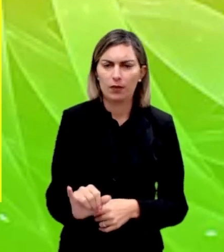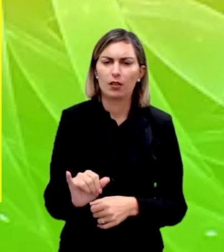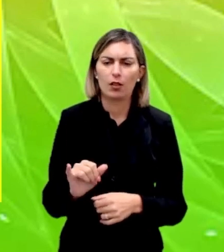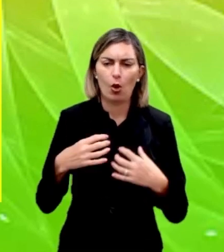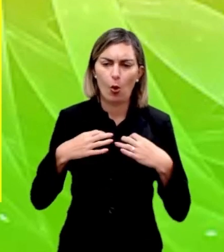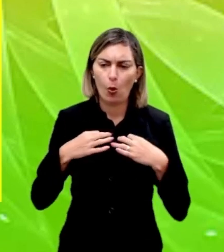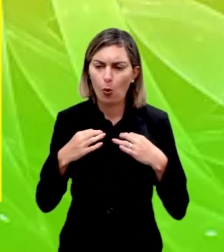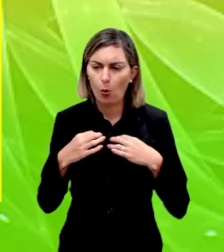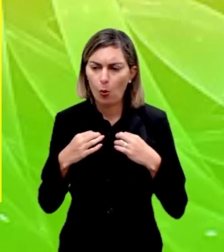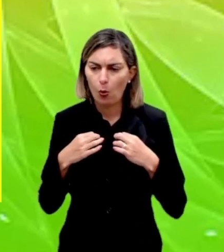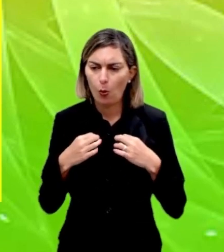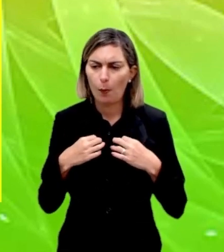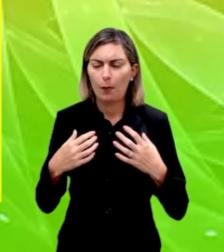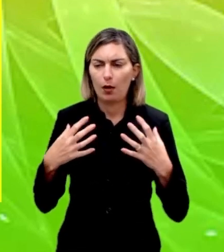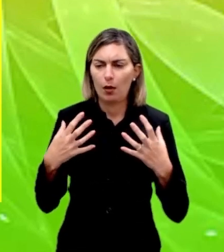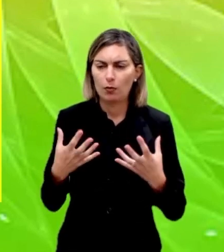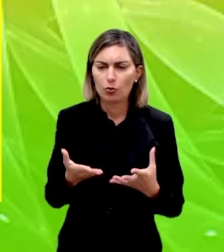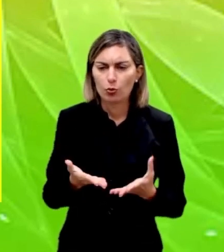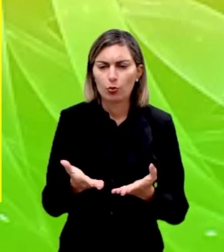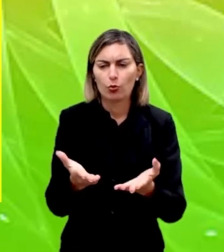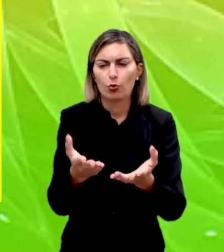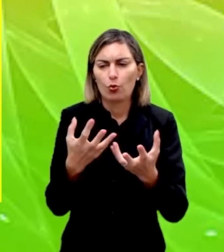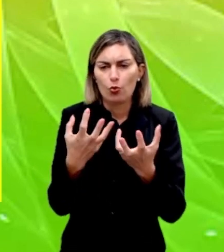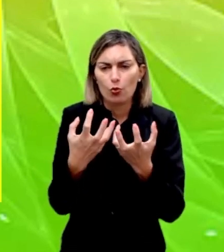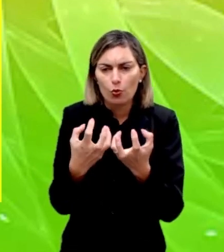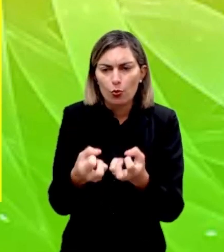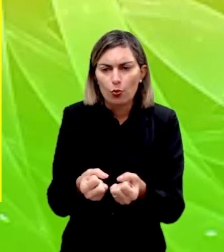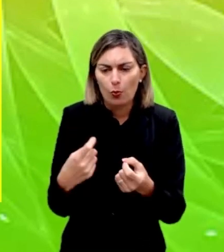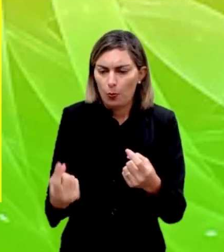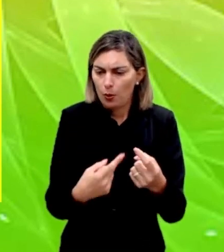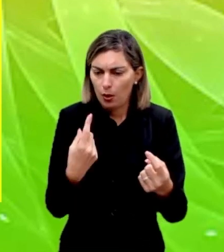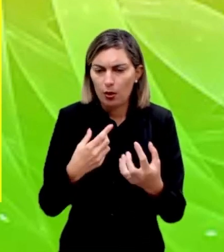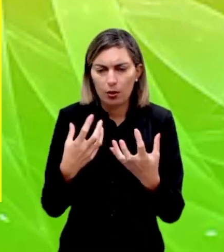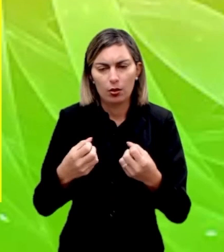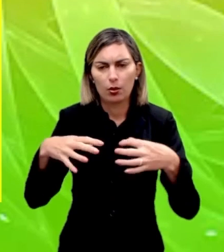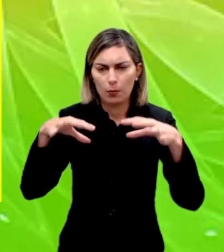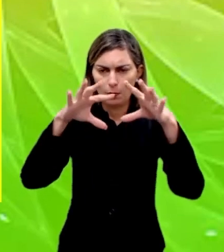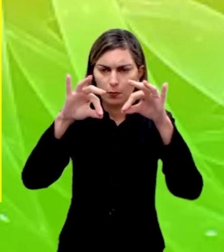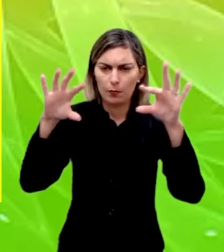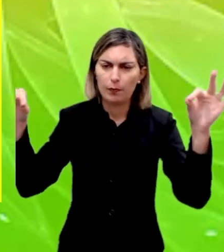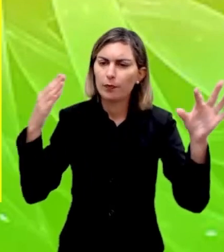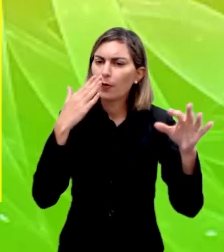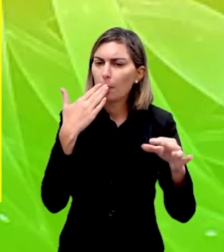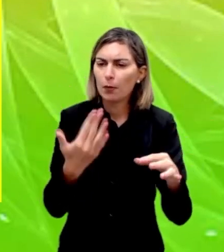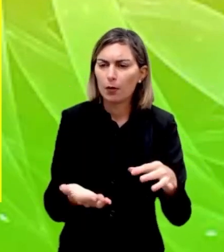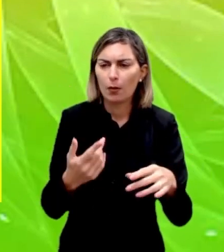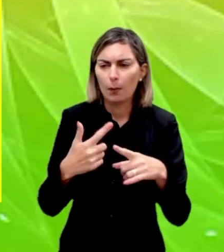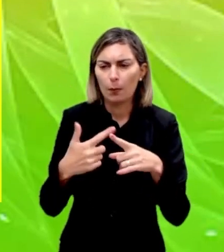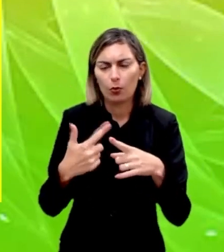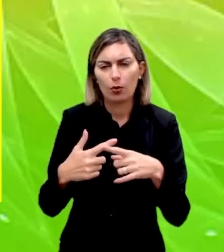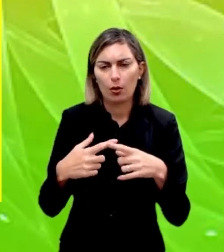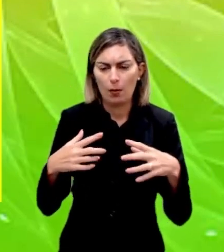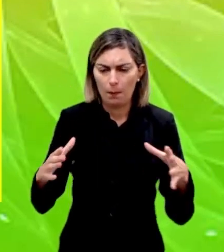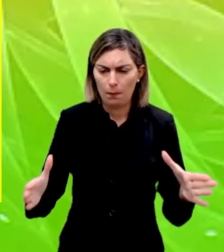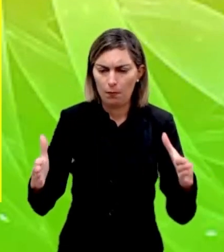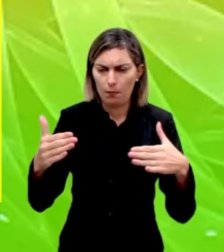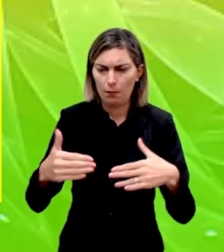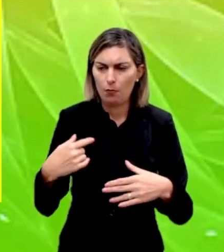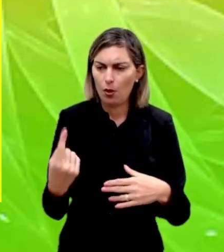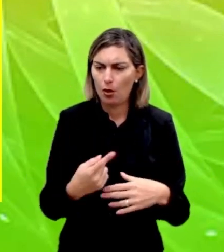roupas em máquinas, de preferência estenda em varal, porque as máquinas, quando estão